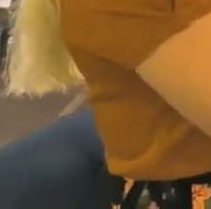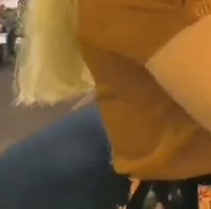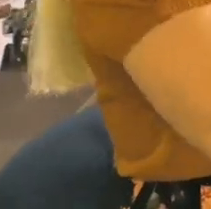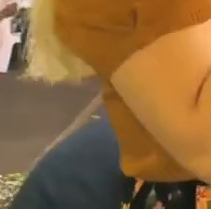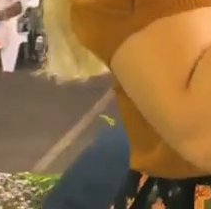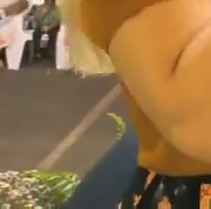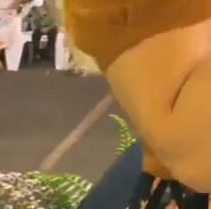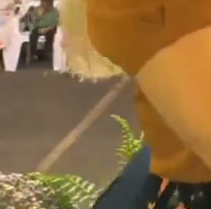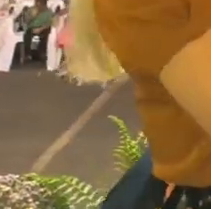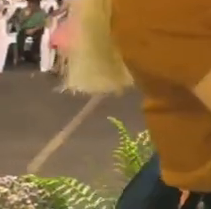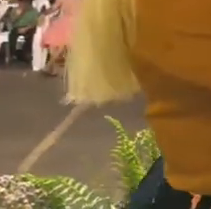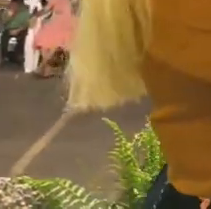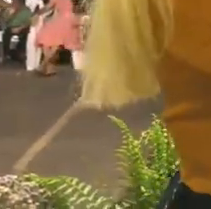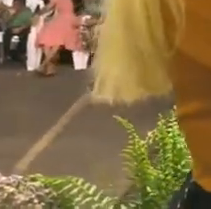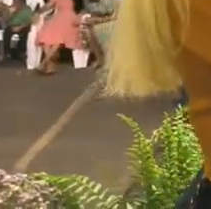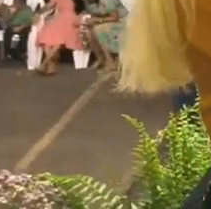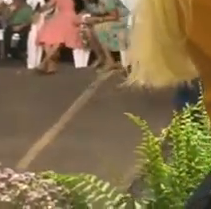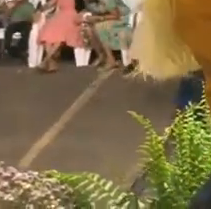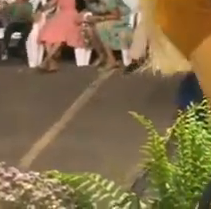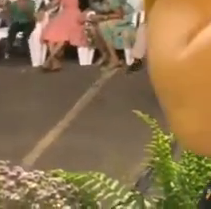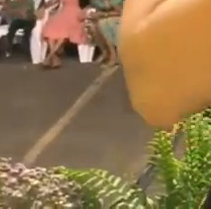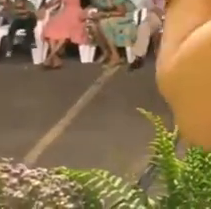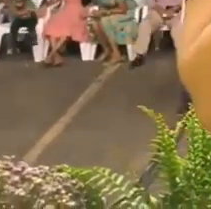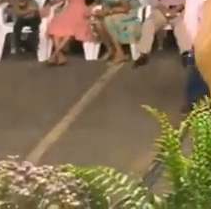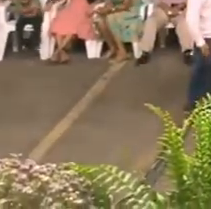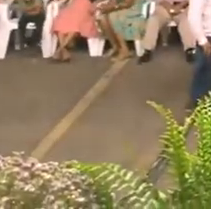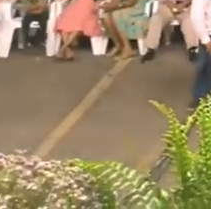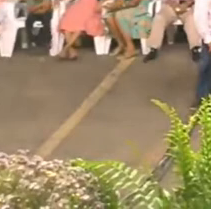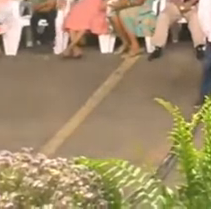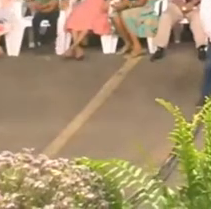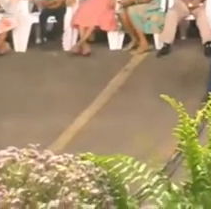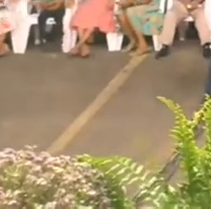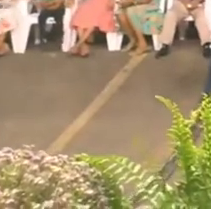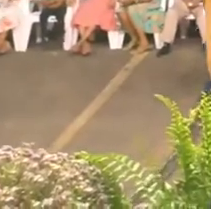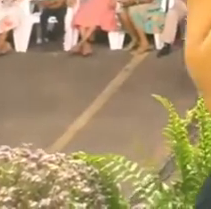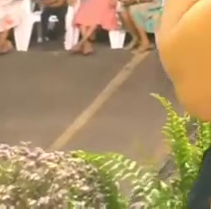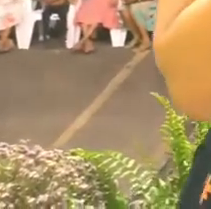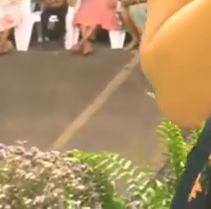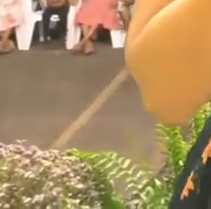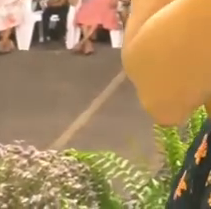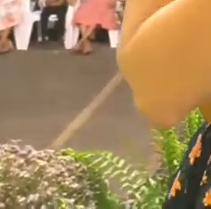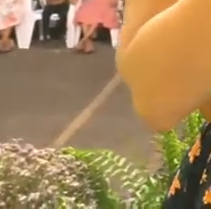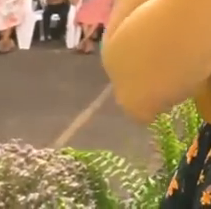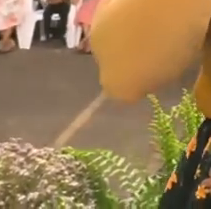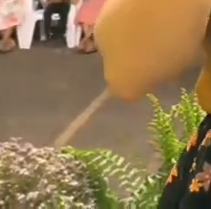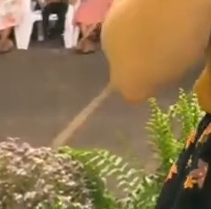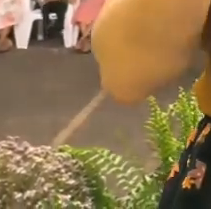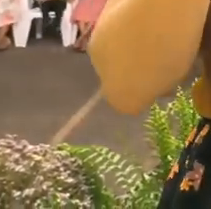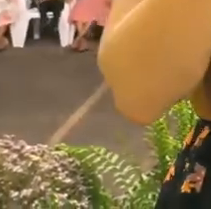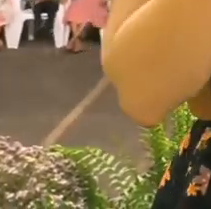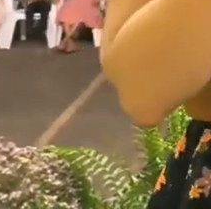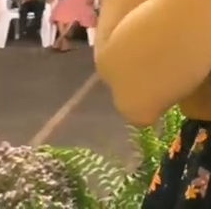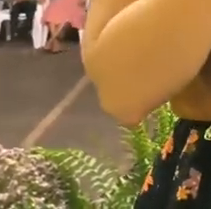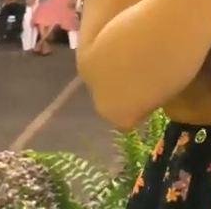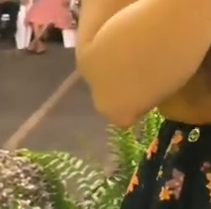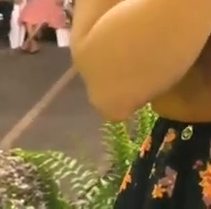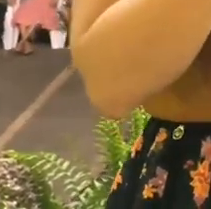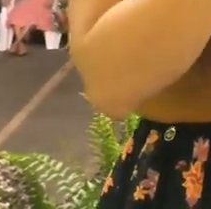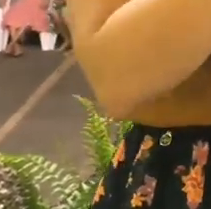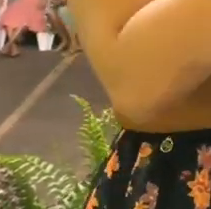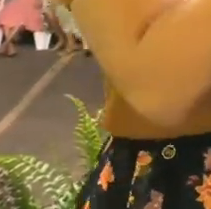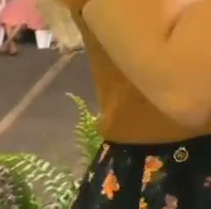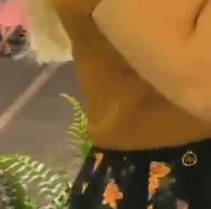mais uma edição 18º edição da Viva Ariquemes o Eudes para quem não sabe é um dos responsáveis pela transmissão